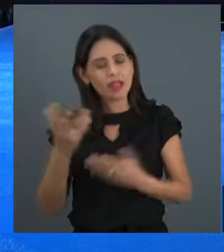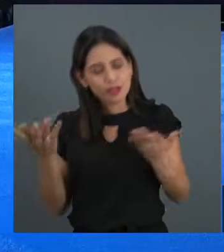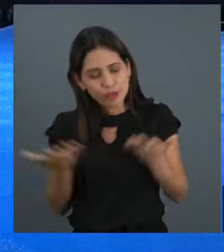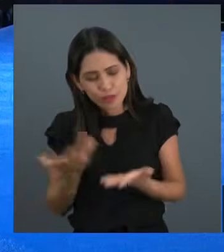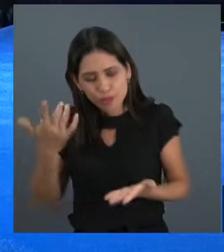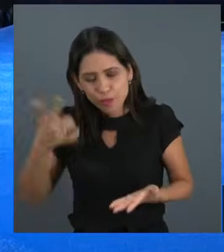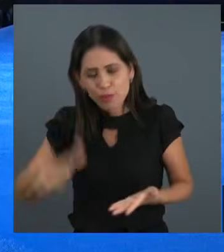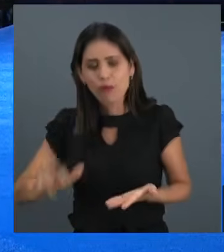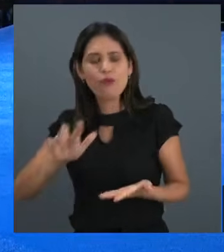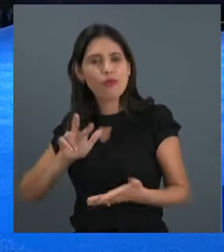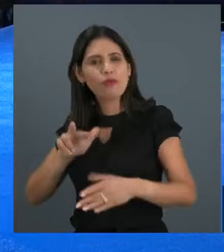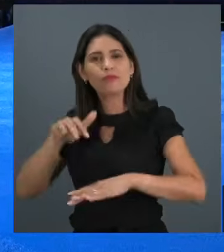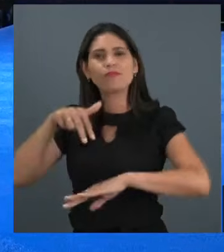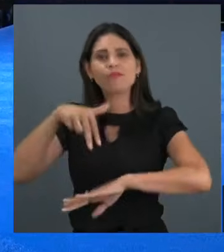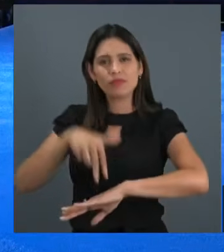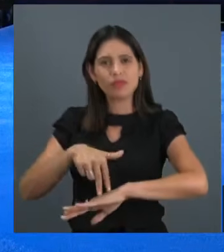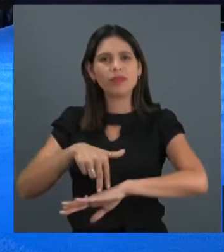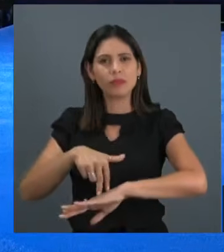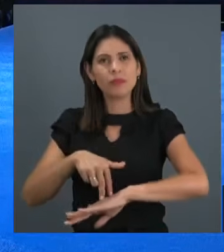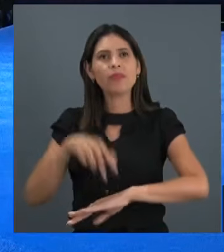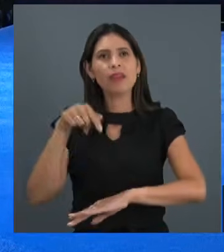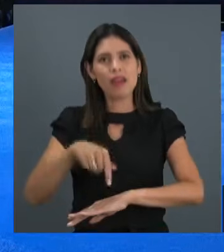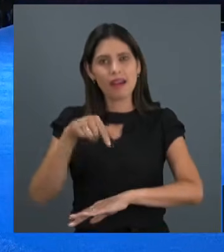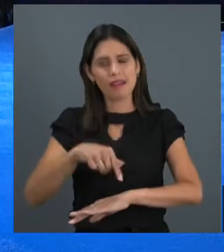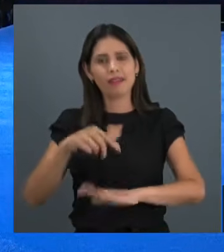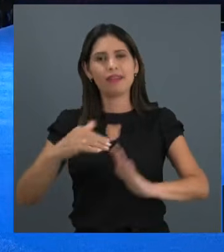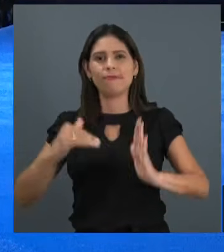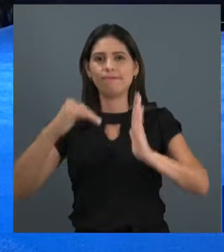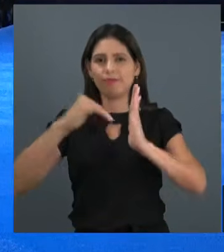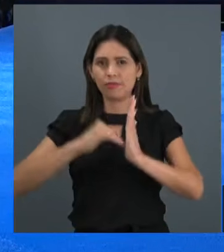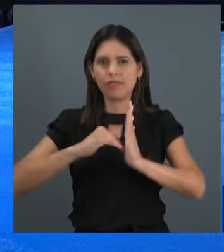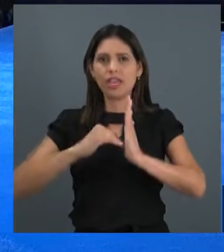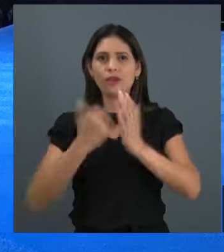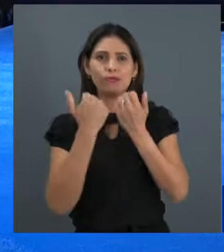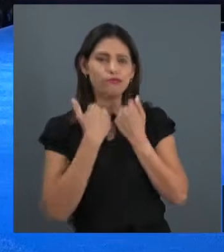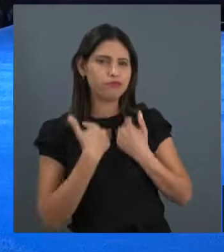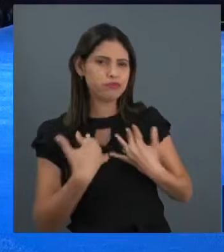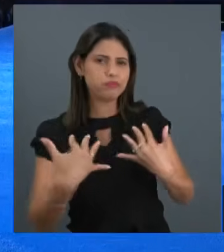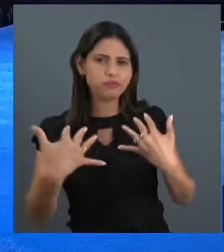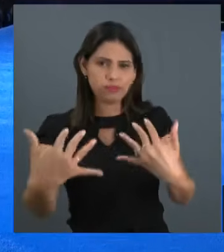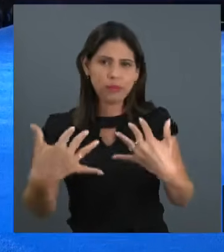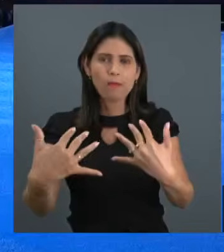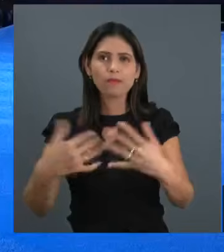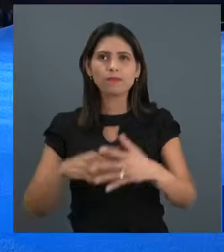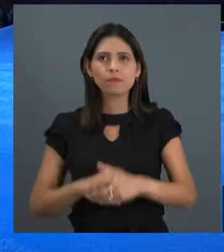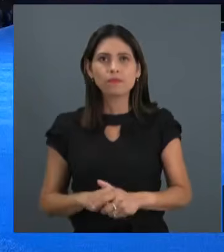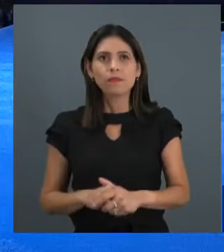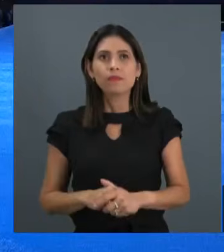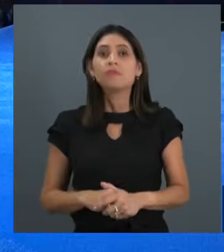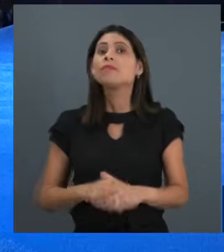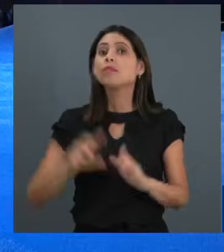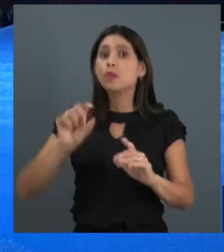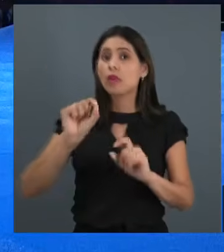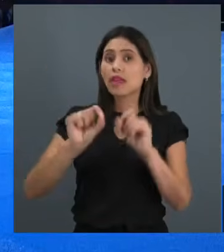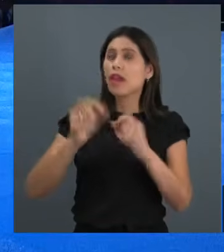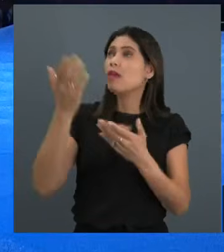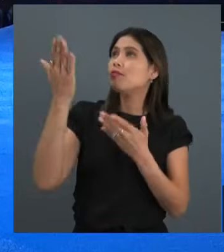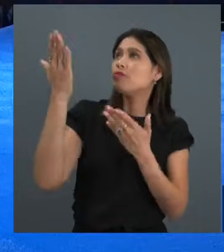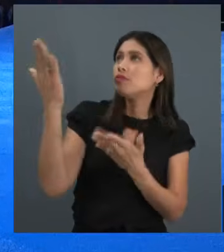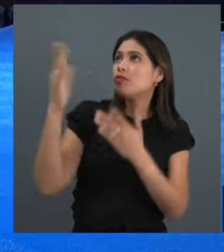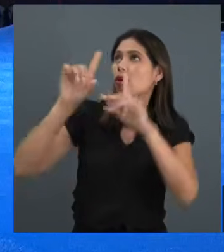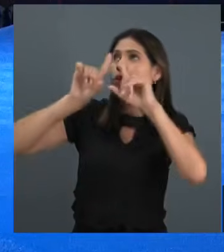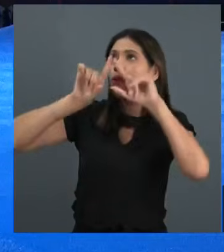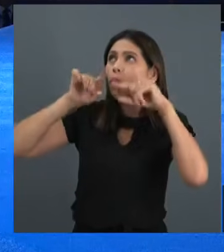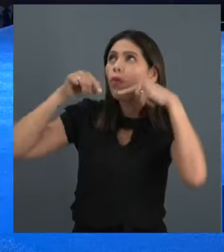aqui da Casa Revisora da República, do nosso Senado Federal, cujo patrono é nosso querido